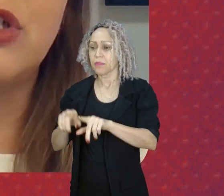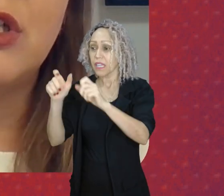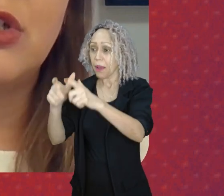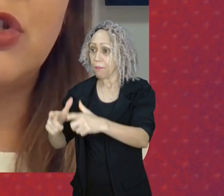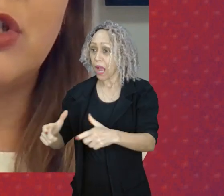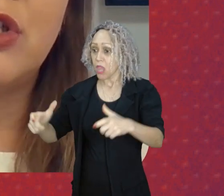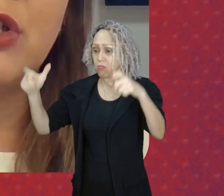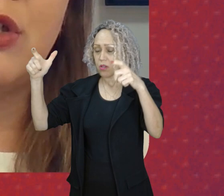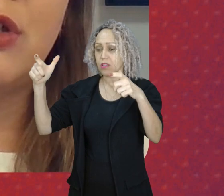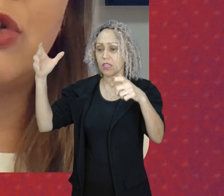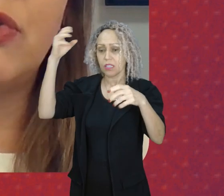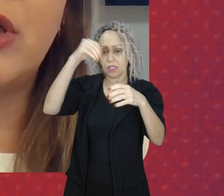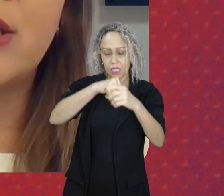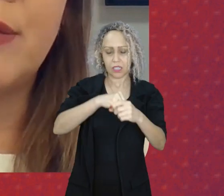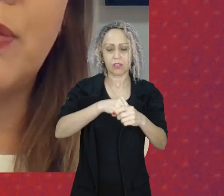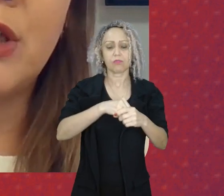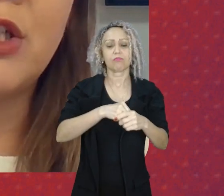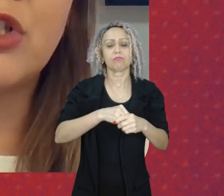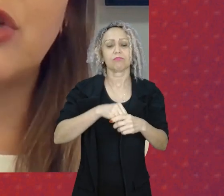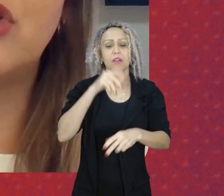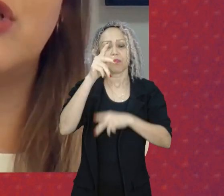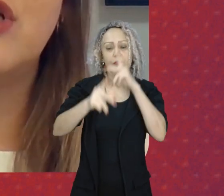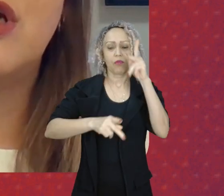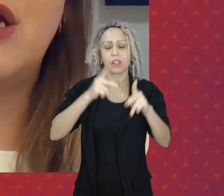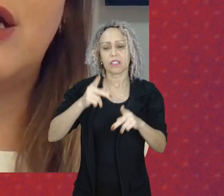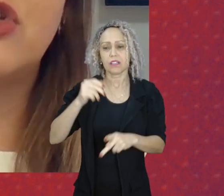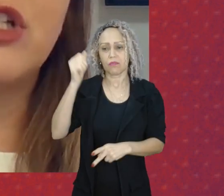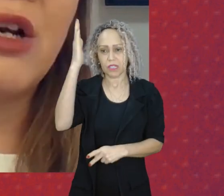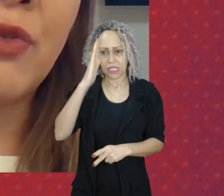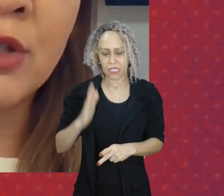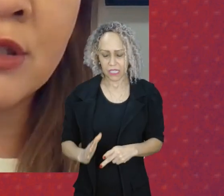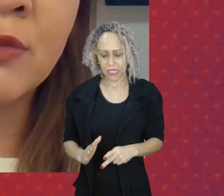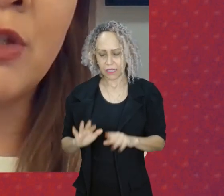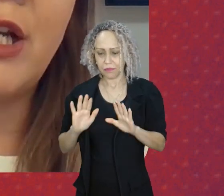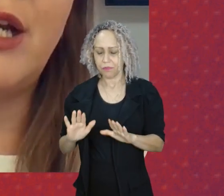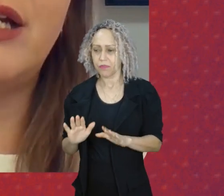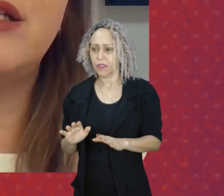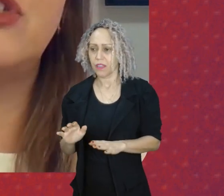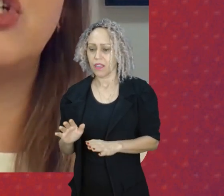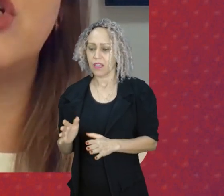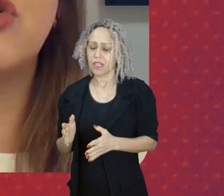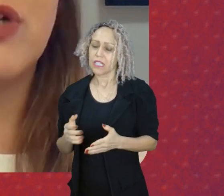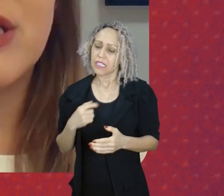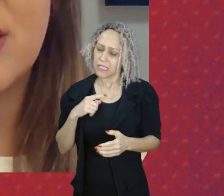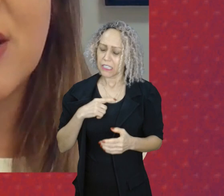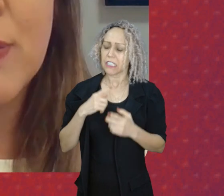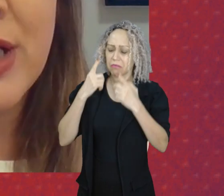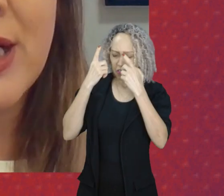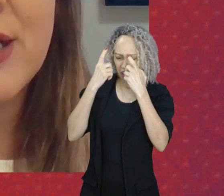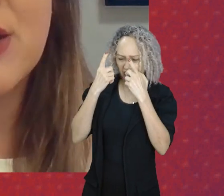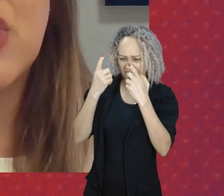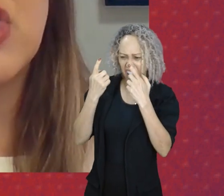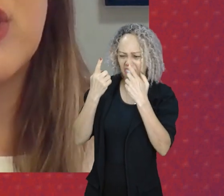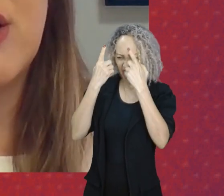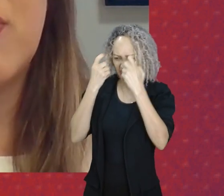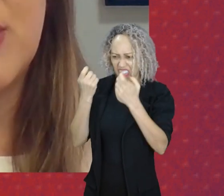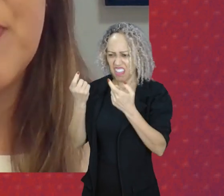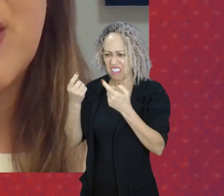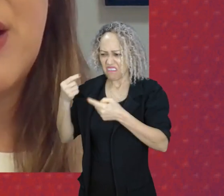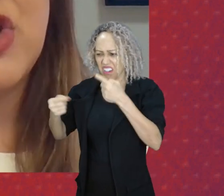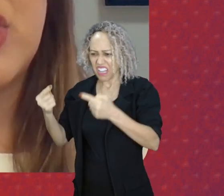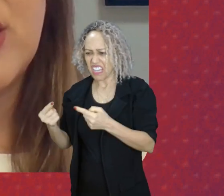né, de violência política, de tirar a voz das mulheres, de ridicularizar as mulheres. A